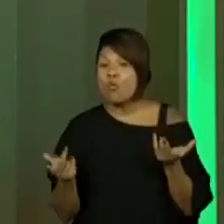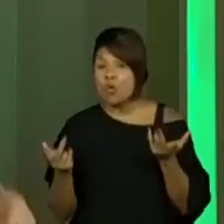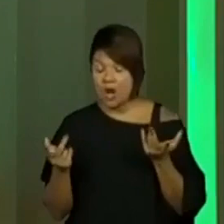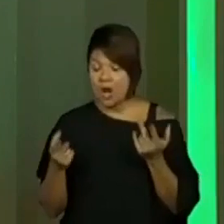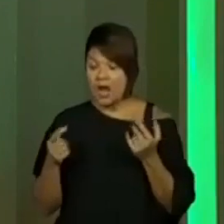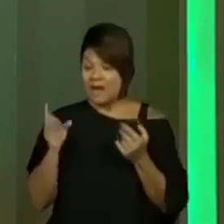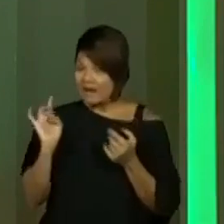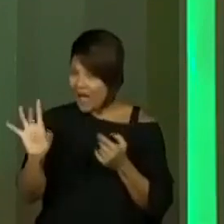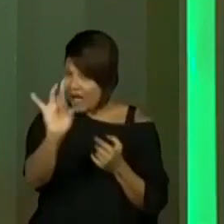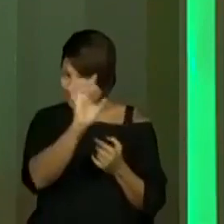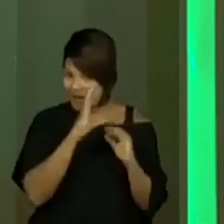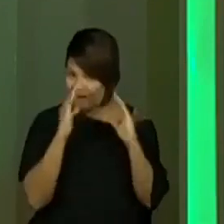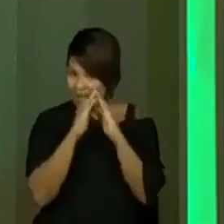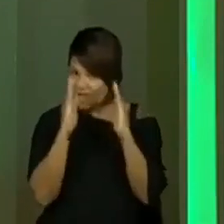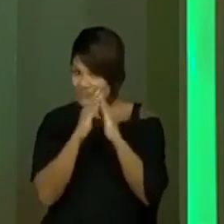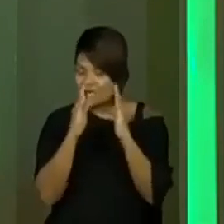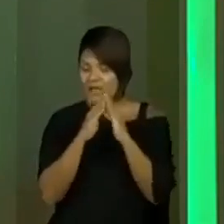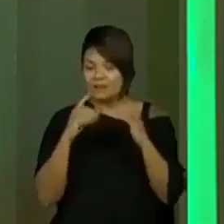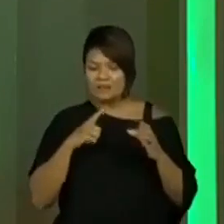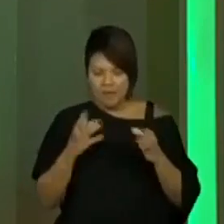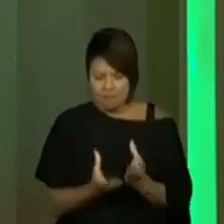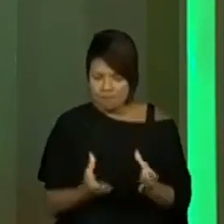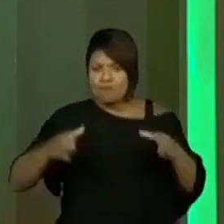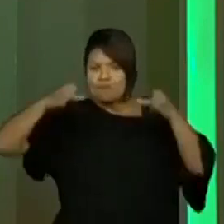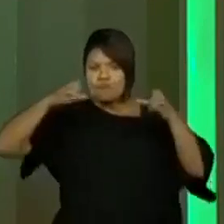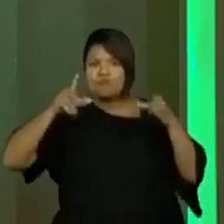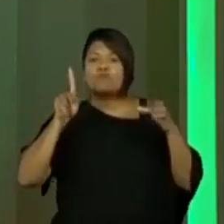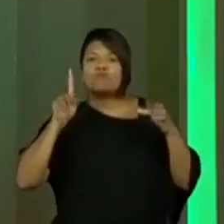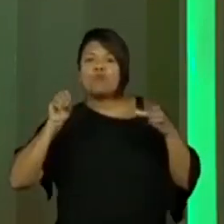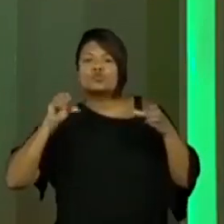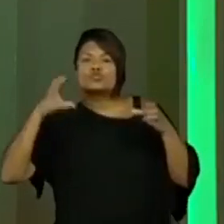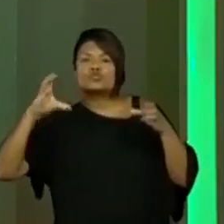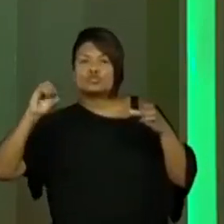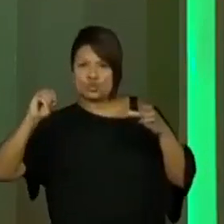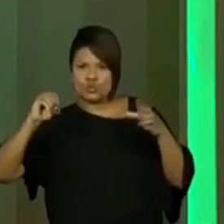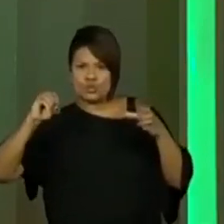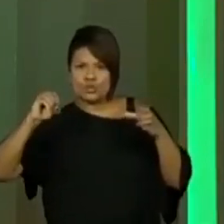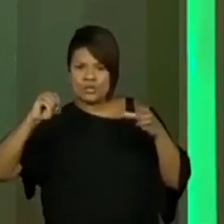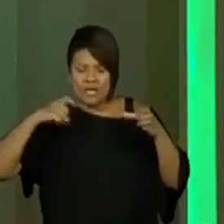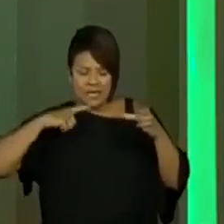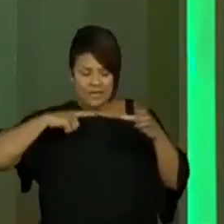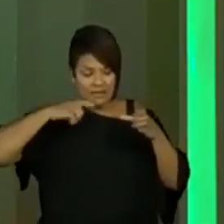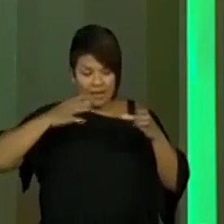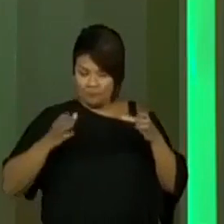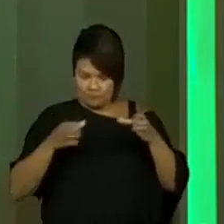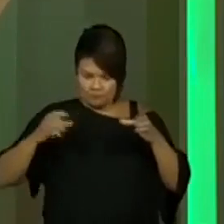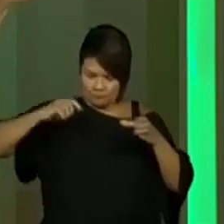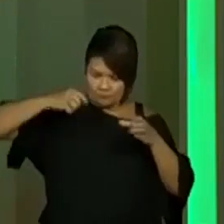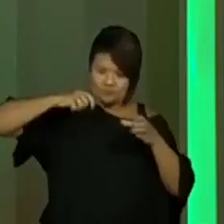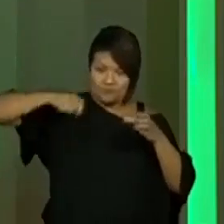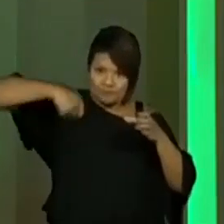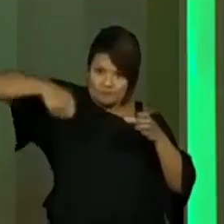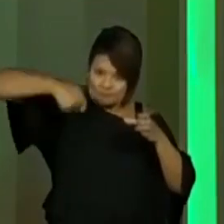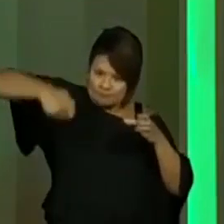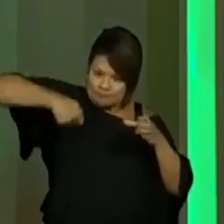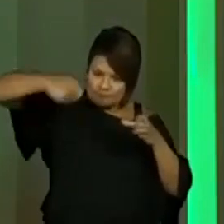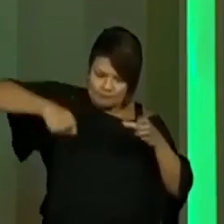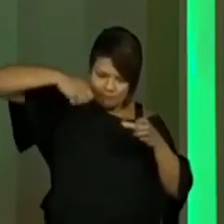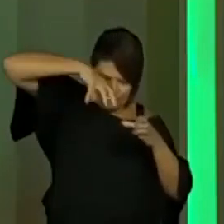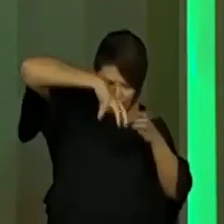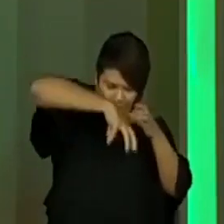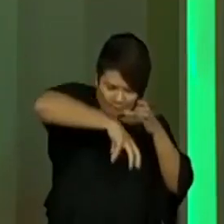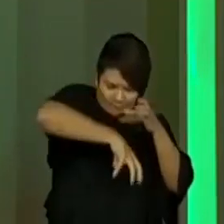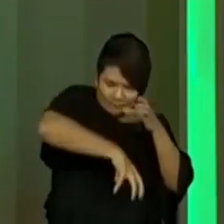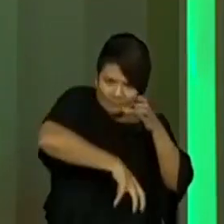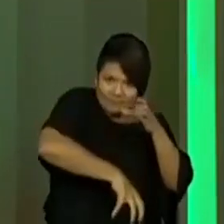poços, e esses poços captavam a água diretamente do lençol freático e bombeavam isso para as